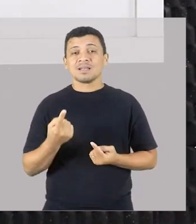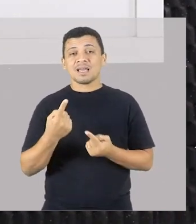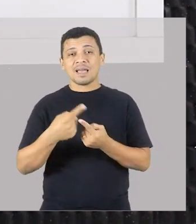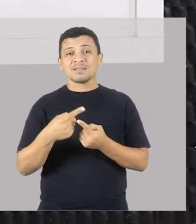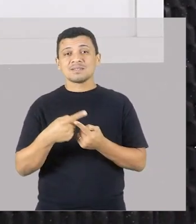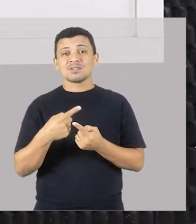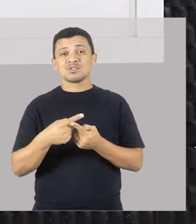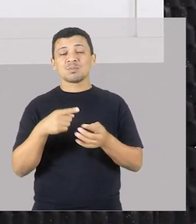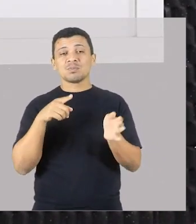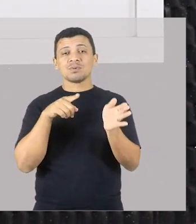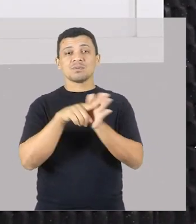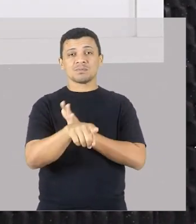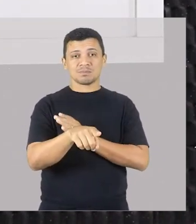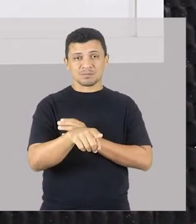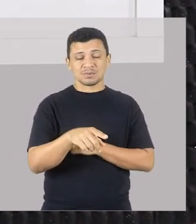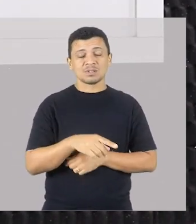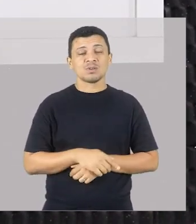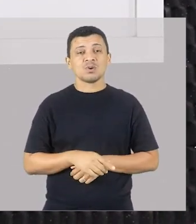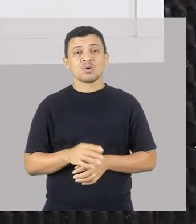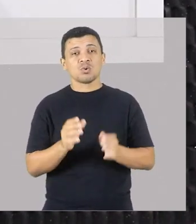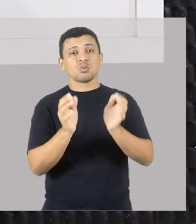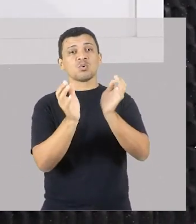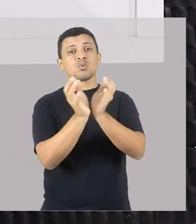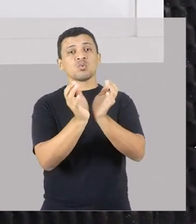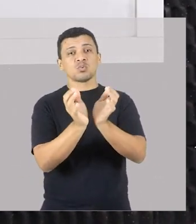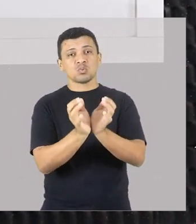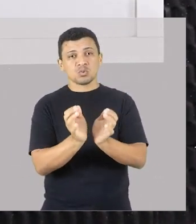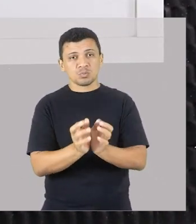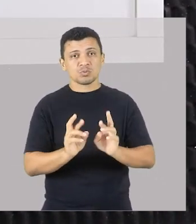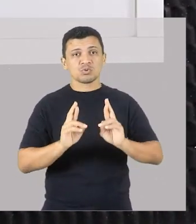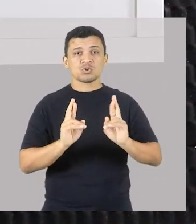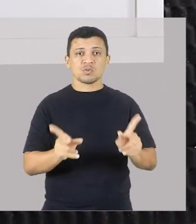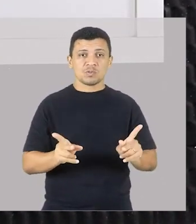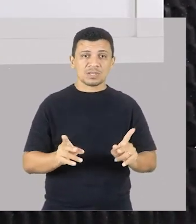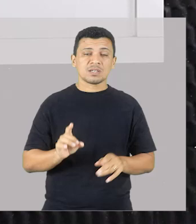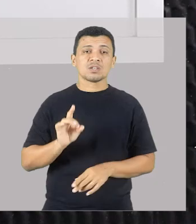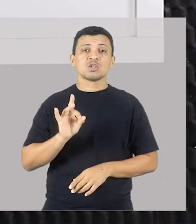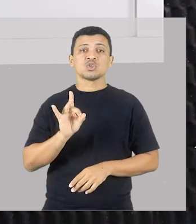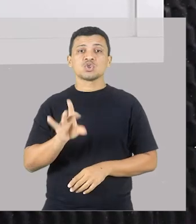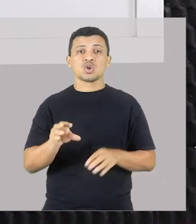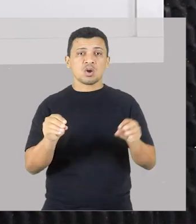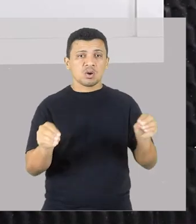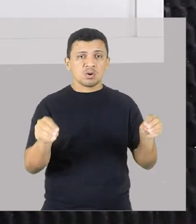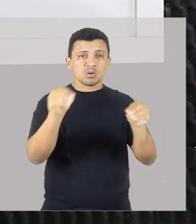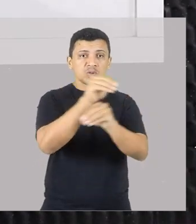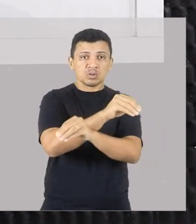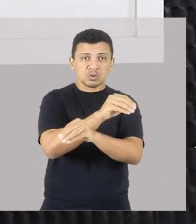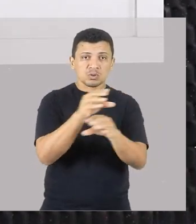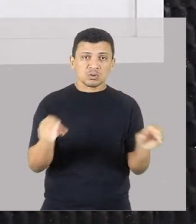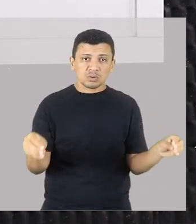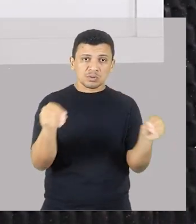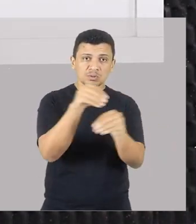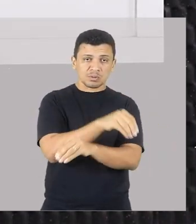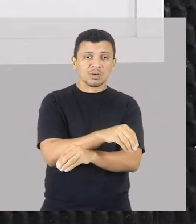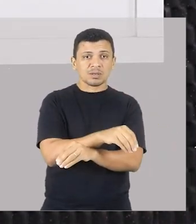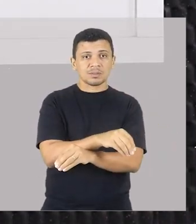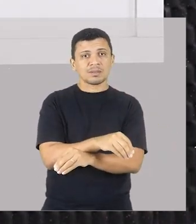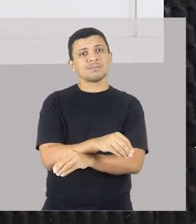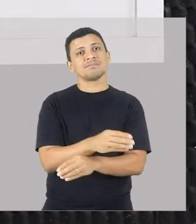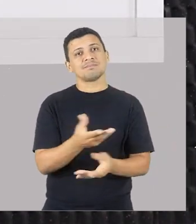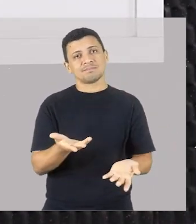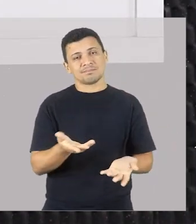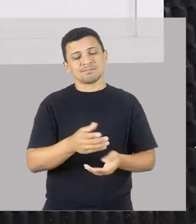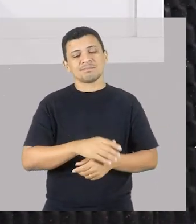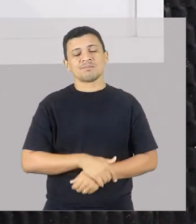onde os grupos vão ser diferentes apenas você fazendo trocas de posição, é um problema que envolve